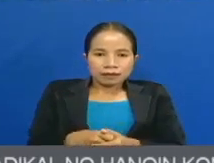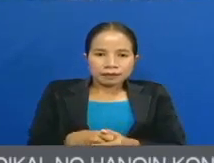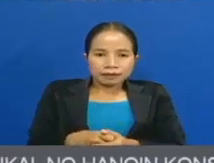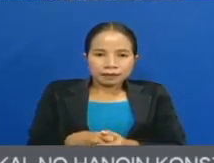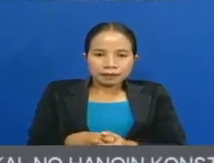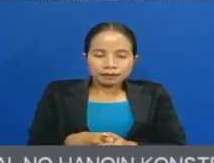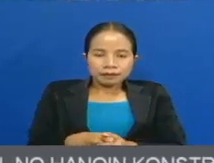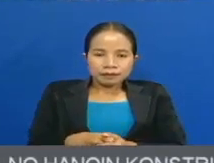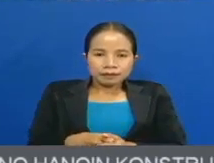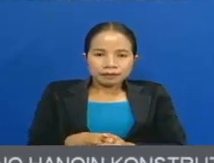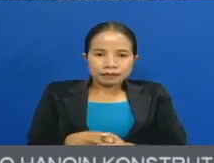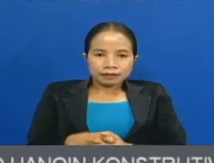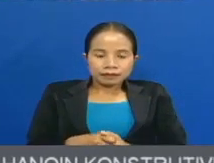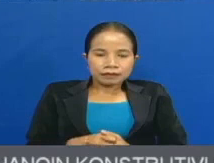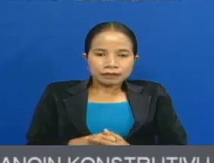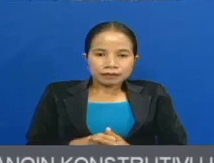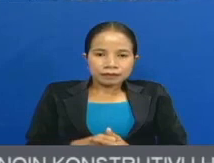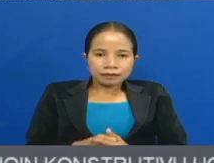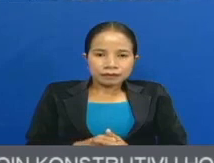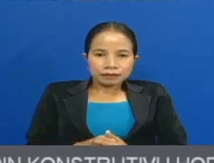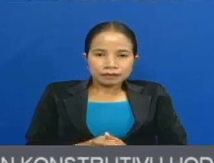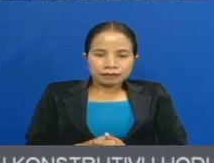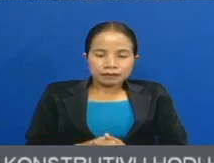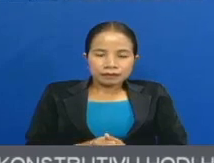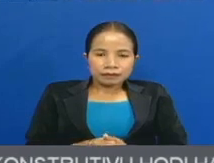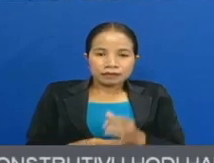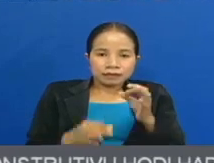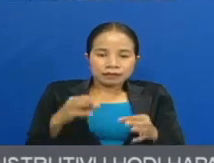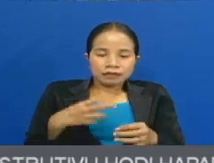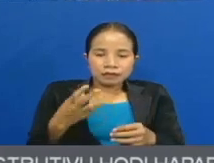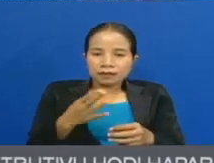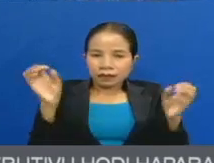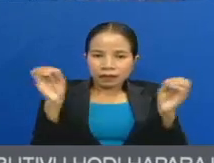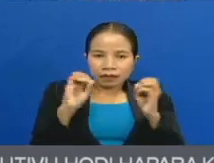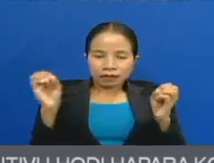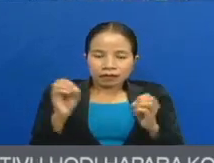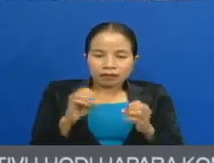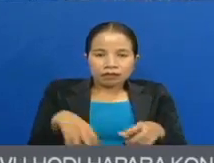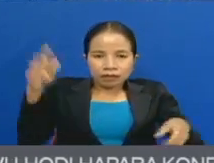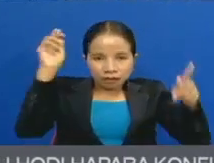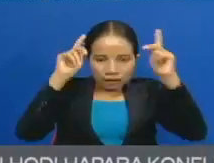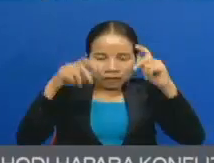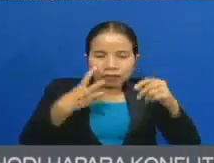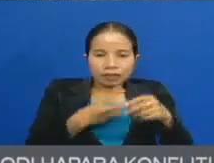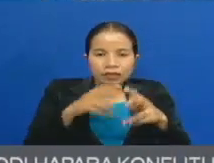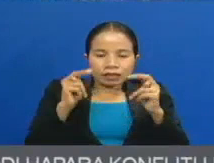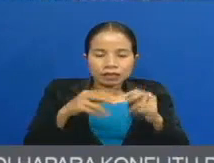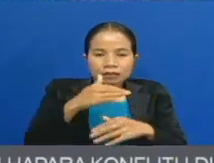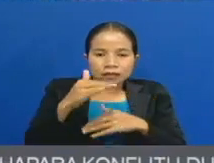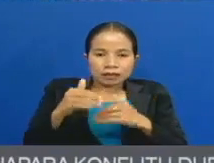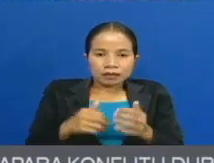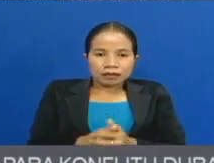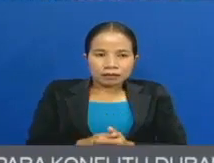e aí, sorri, e aí, pode ter todos. Quando ele pode lá, coi, né? Problema, e ter tem consenso, lá, melhor, ele